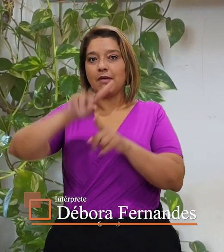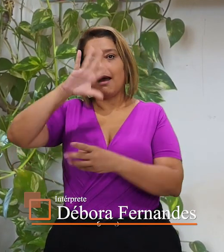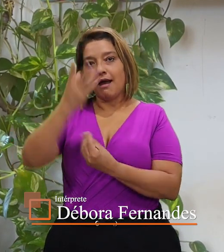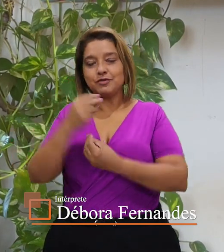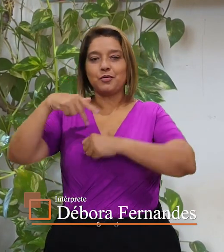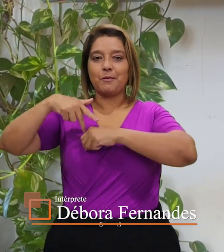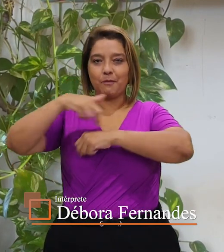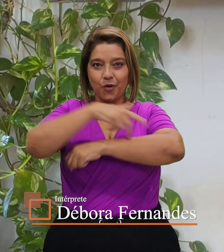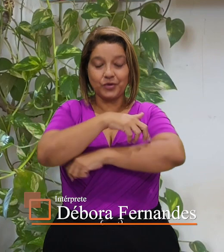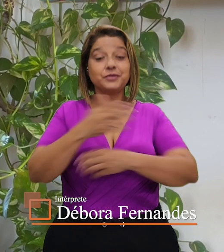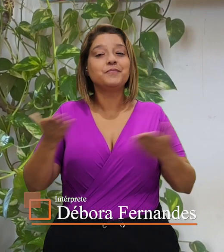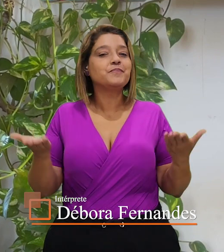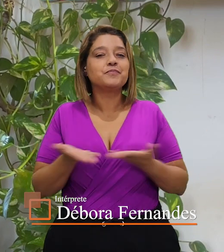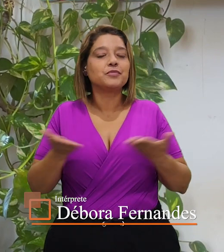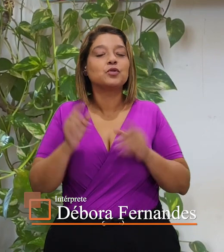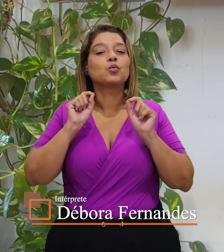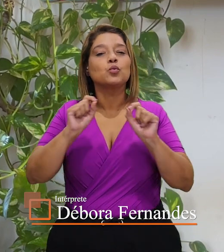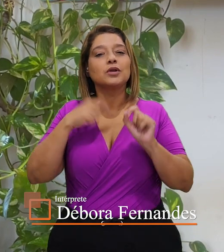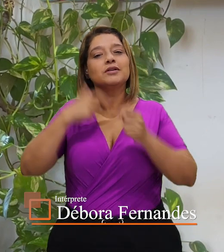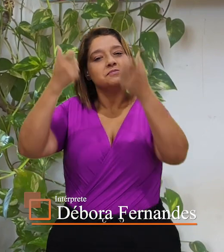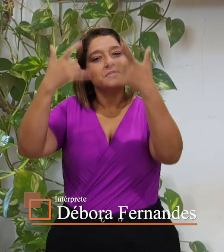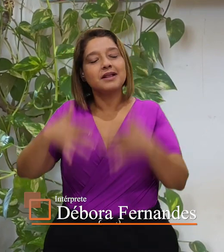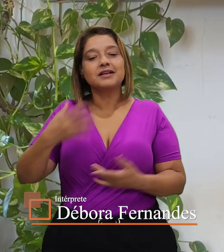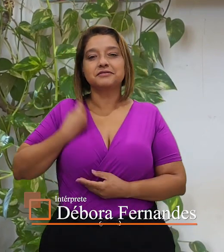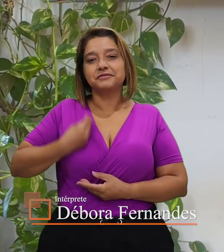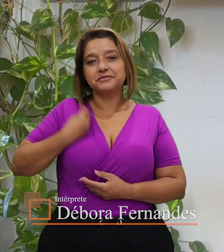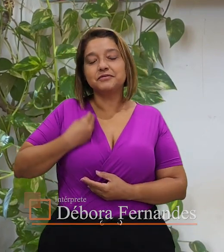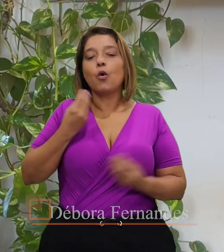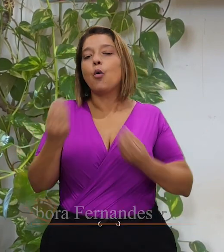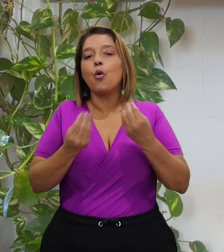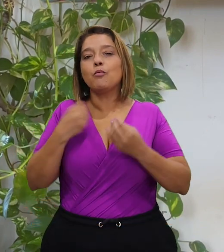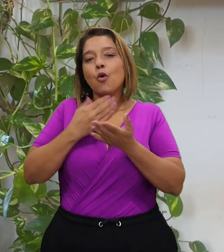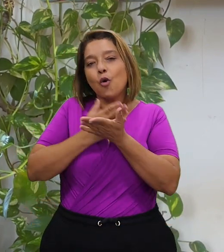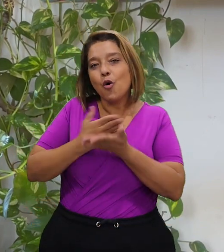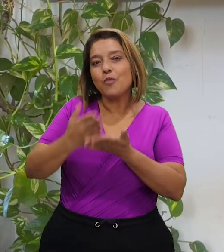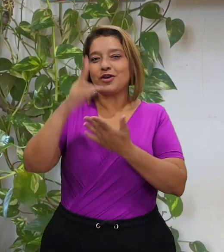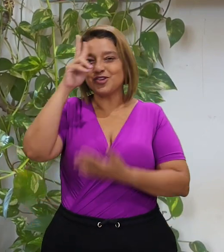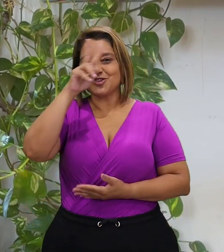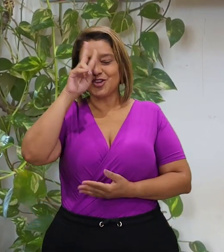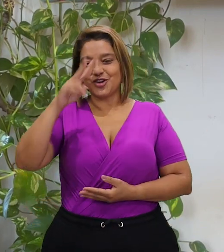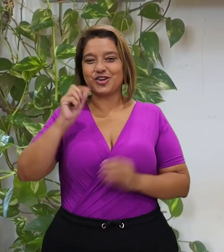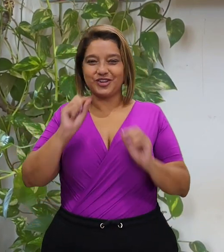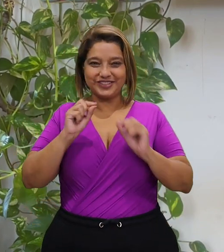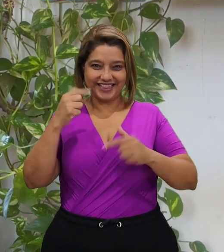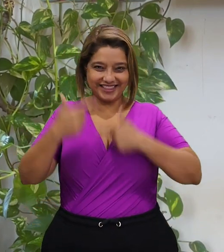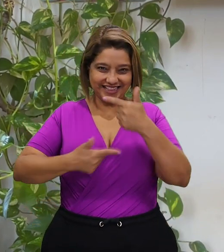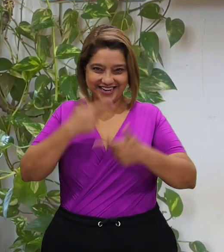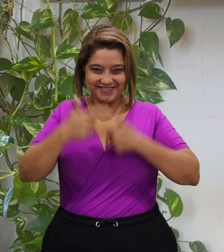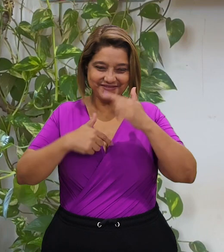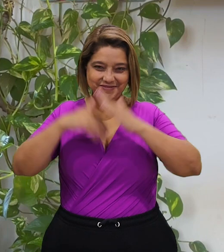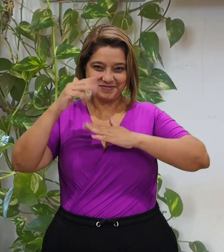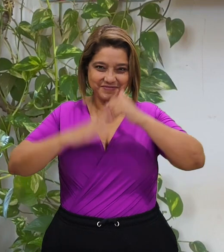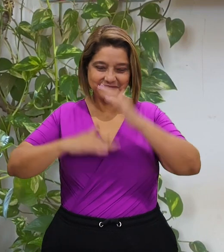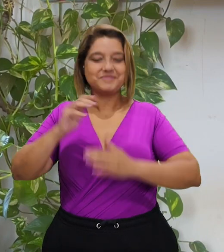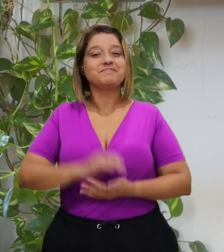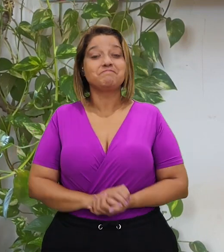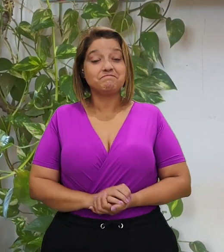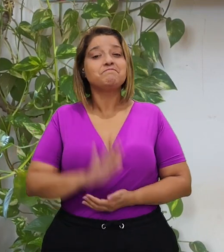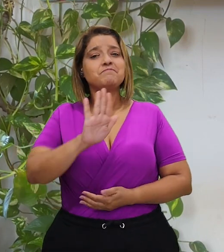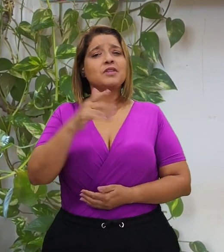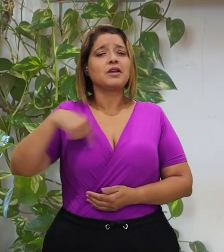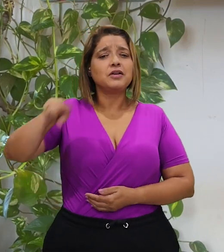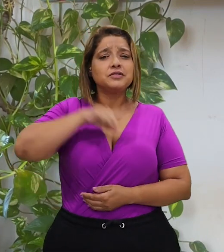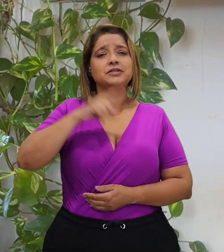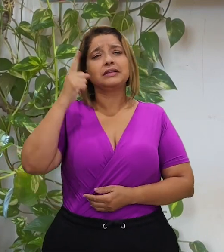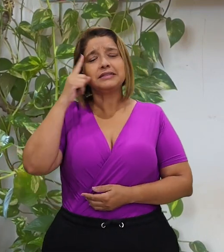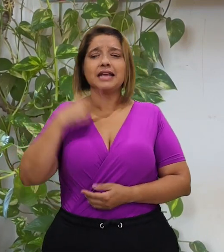e moda. Hoje eu vim bater um papo aqui com vocês, falar um pouquinho de mim, como é que começou essa história toda, né? É muito comum a gente ouvir falar assim,